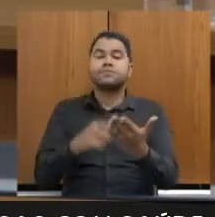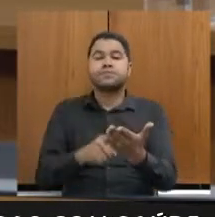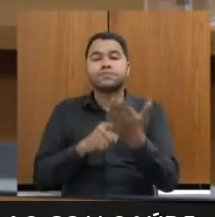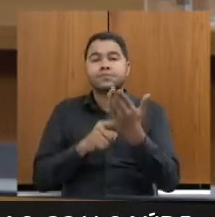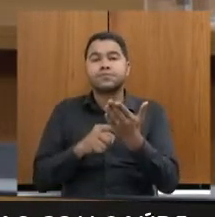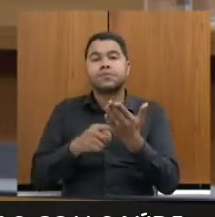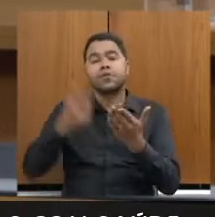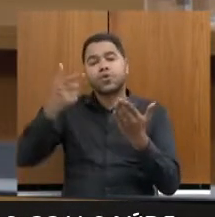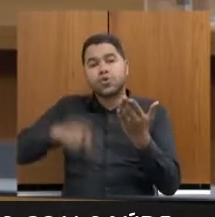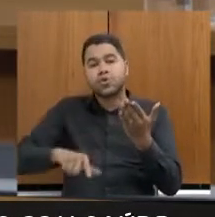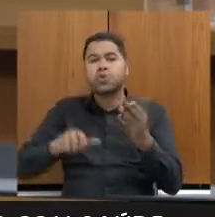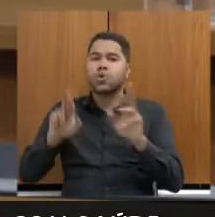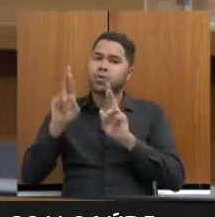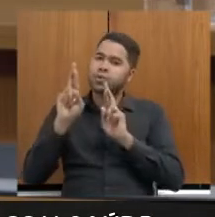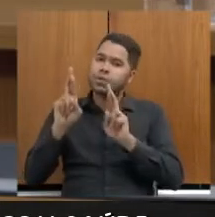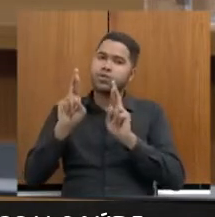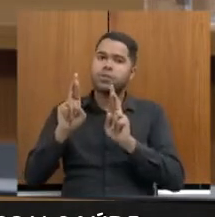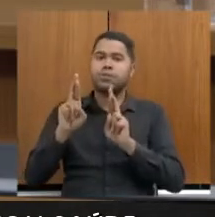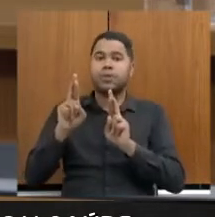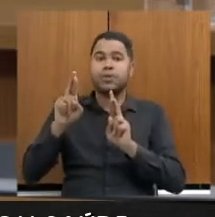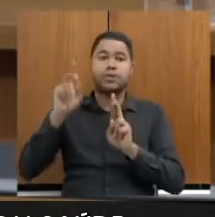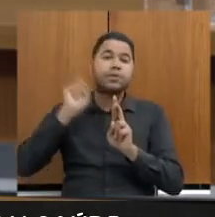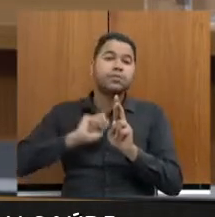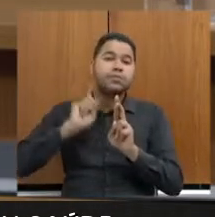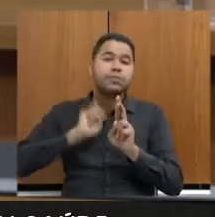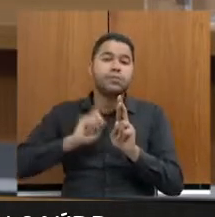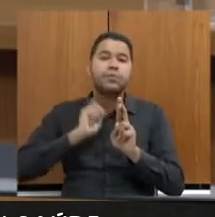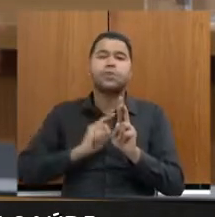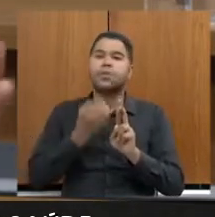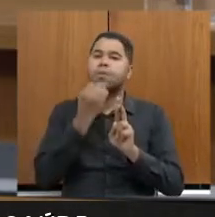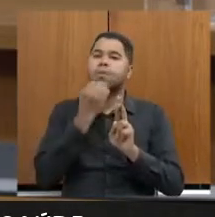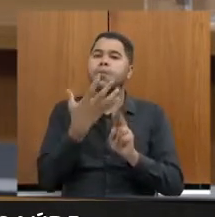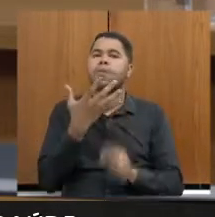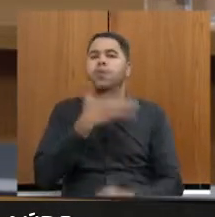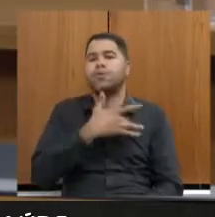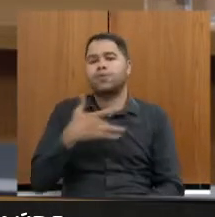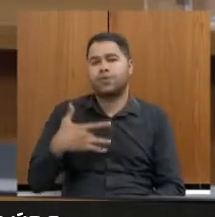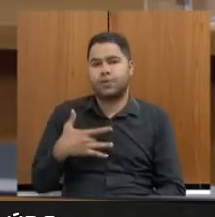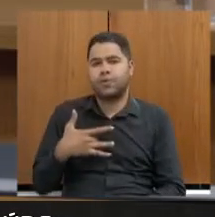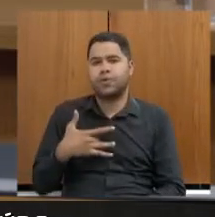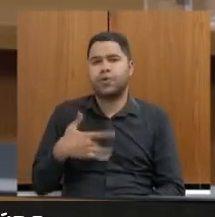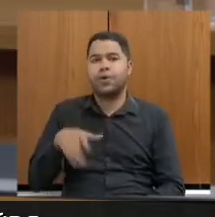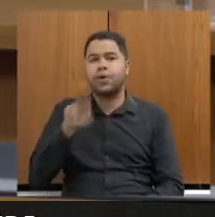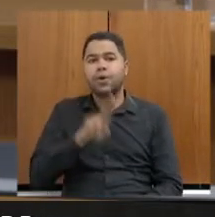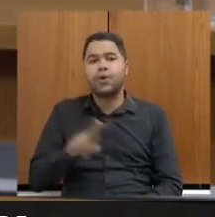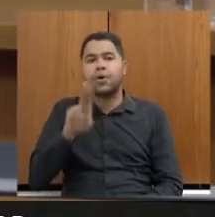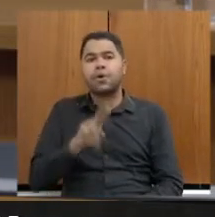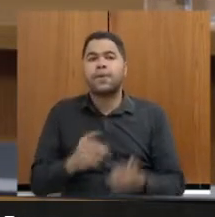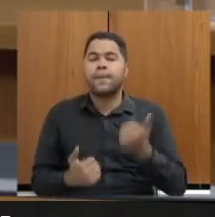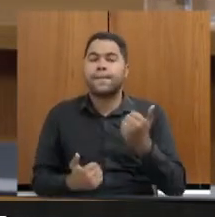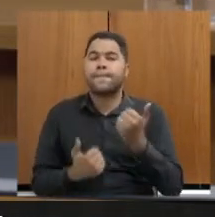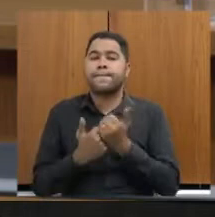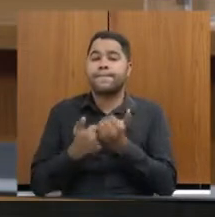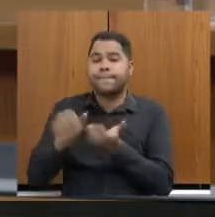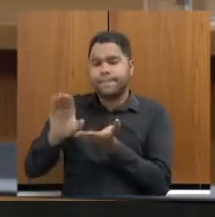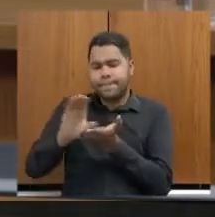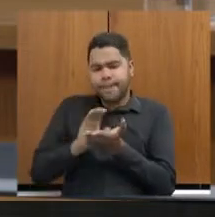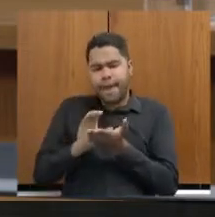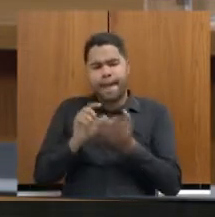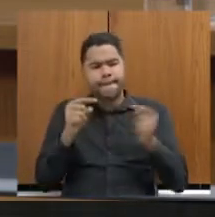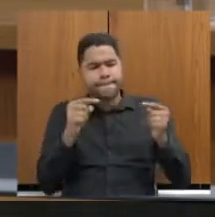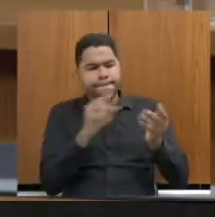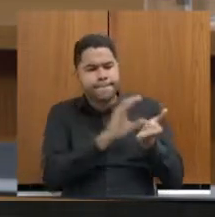novamente a esperança para os mineiros de uma boa saúde de utilizar os recursos